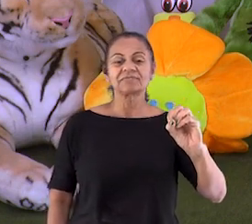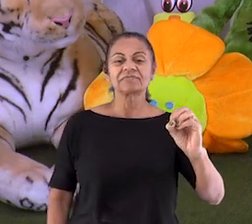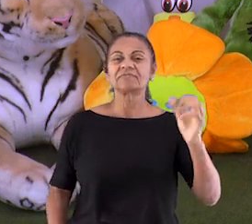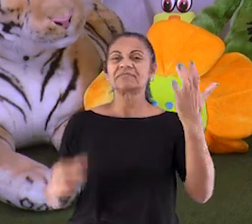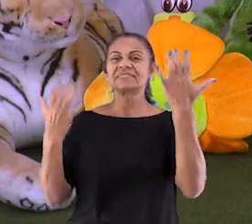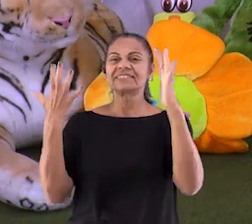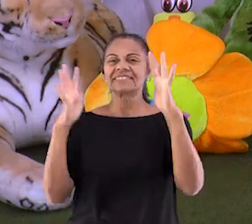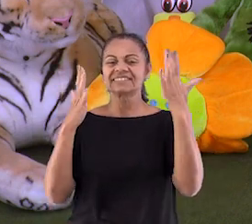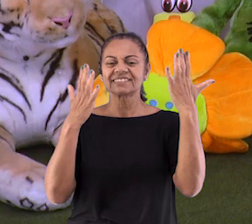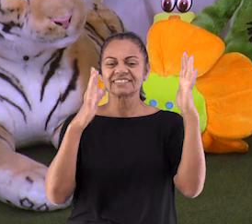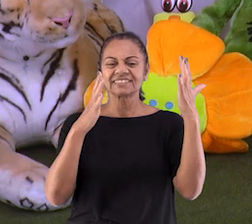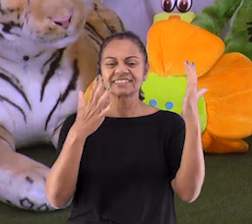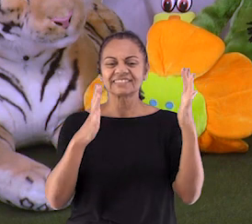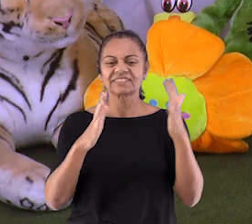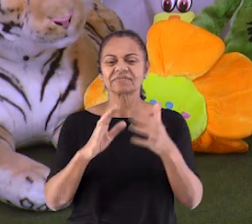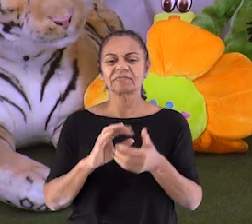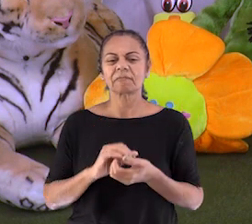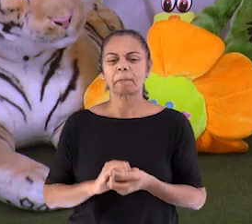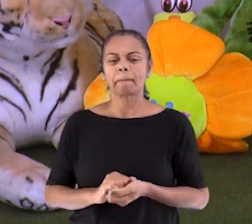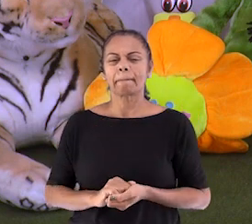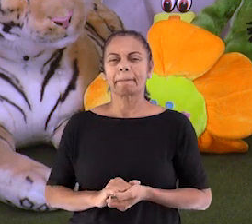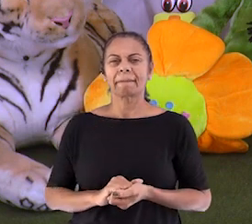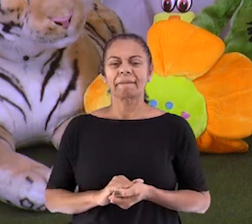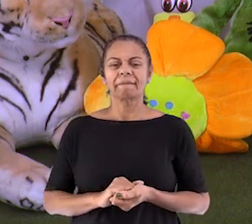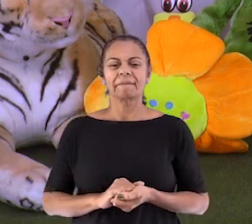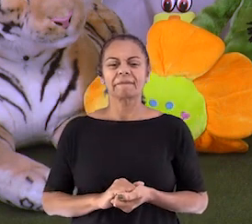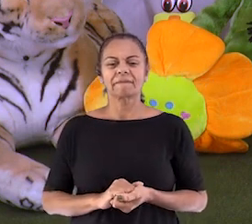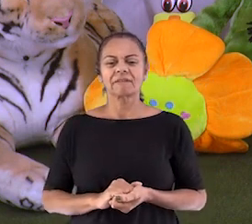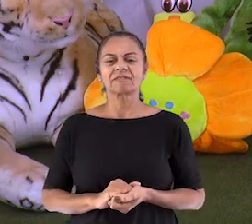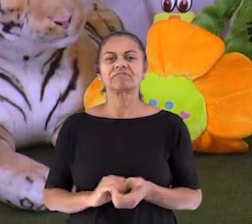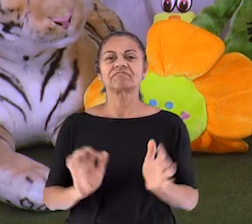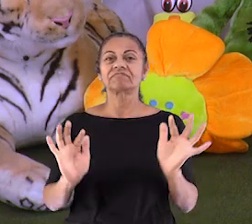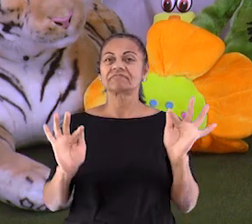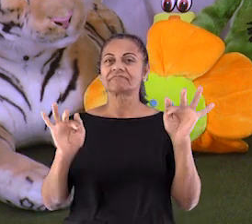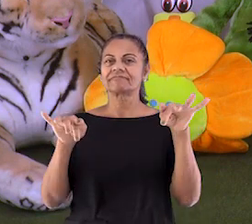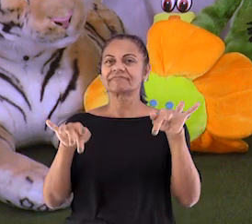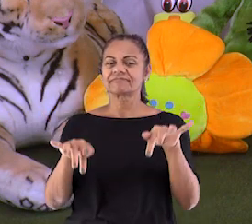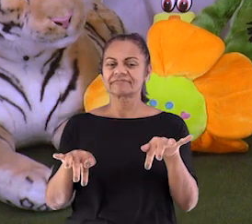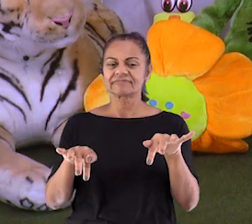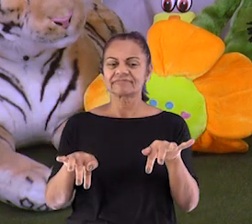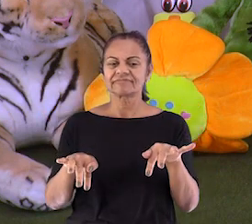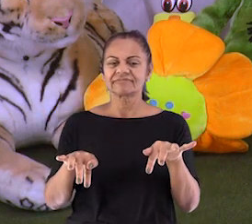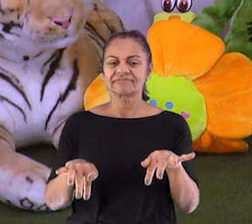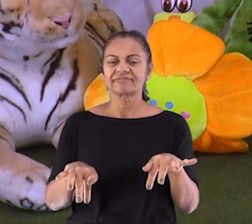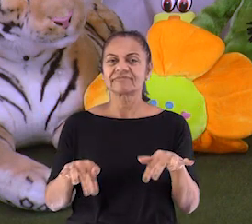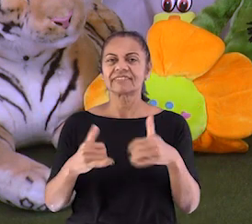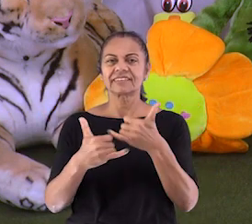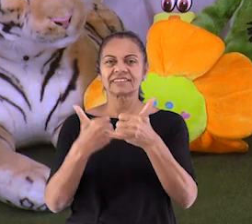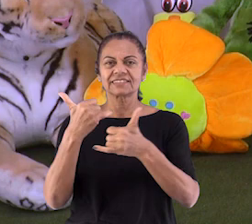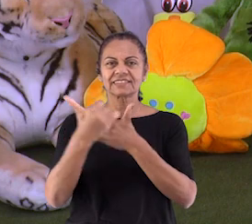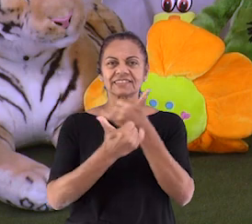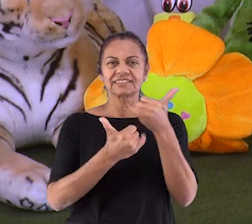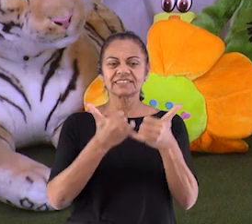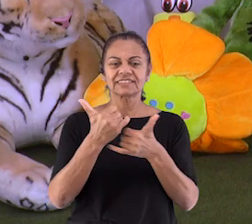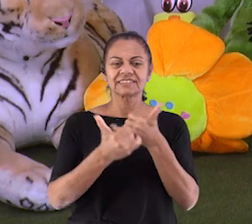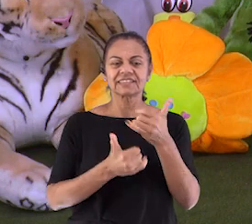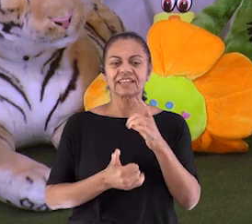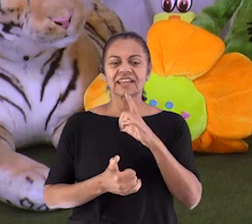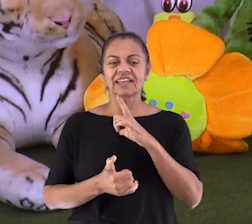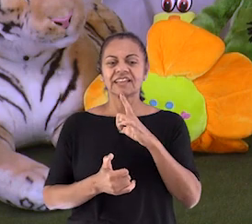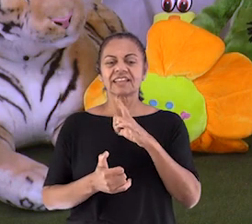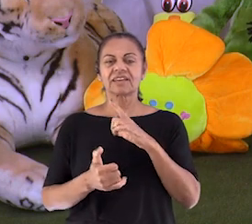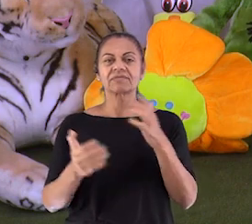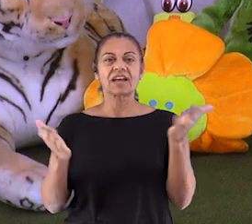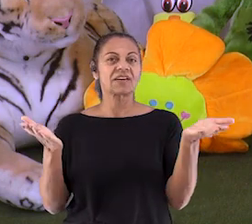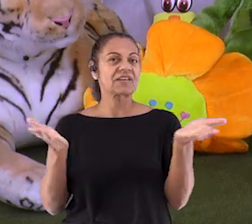1, 2, 3, 4, 5, 6, 7, 8, 9, 10. Muito bem! E para finalizar a nossa brincadeira,